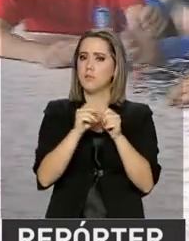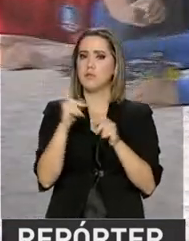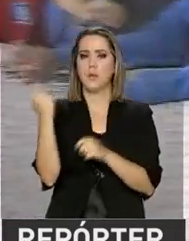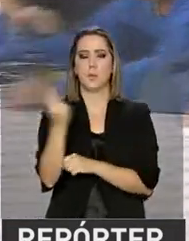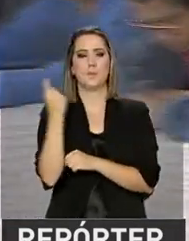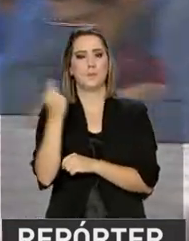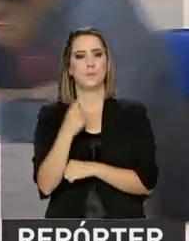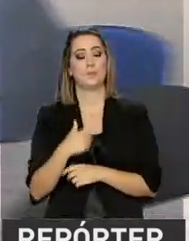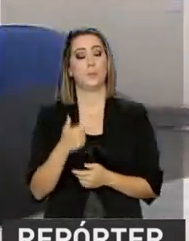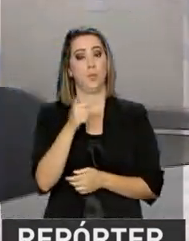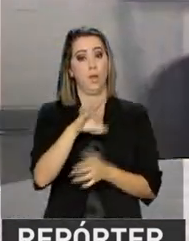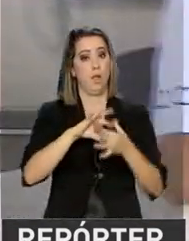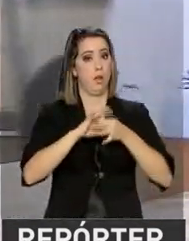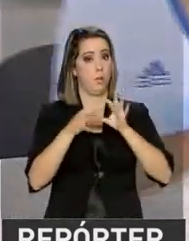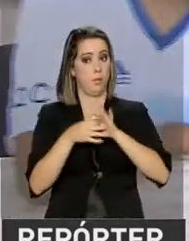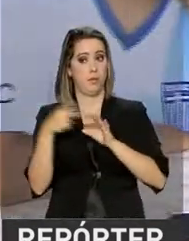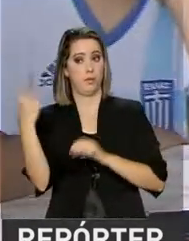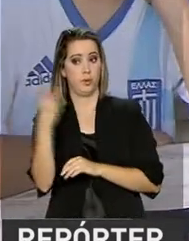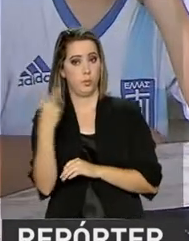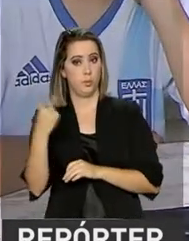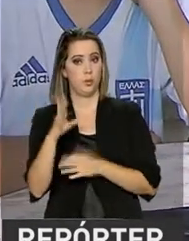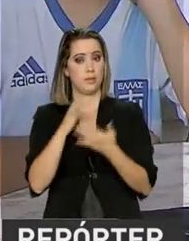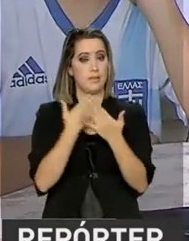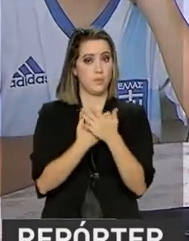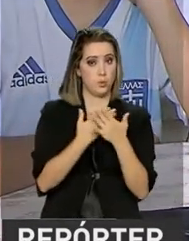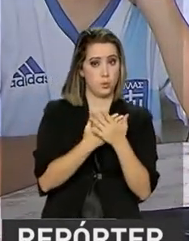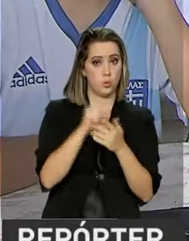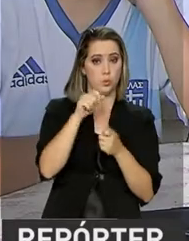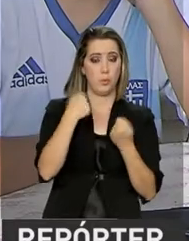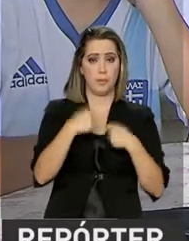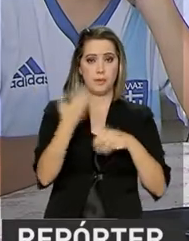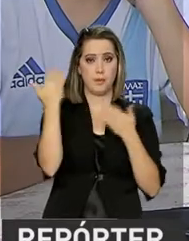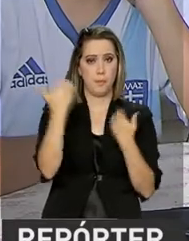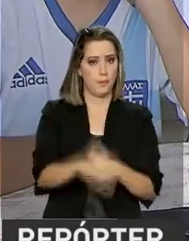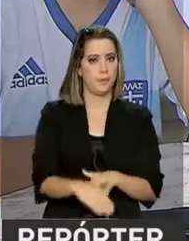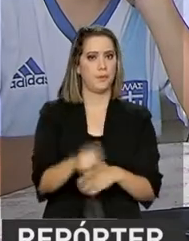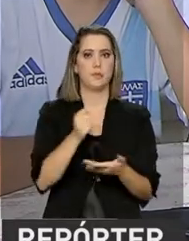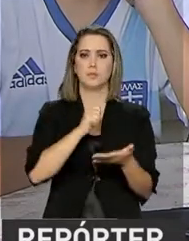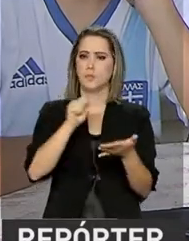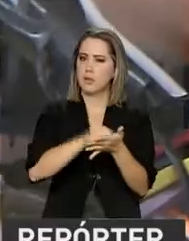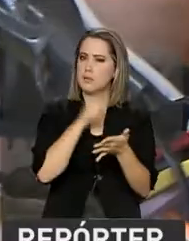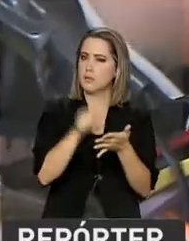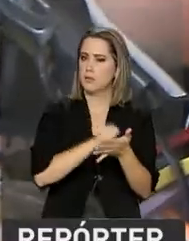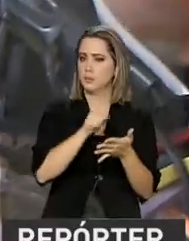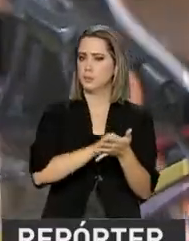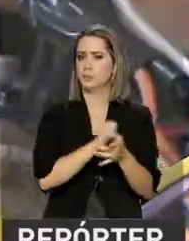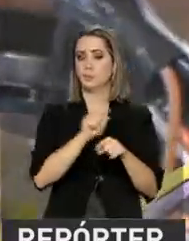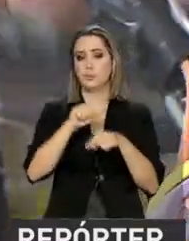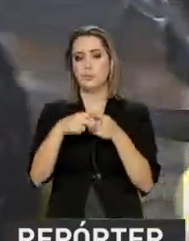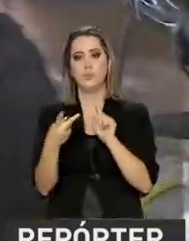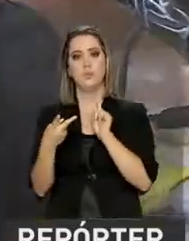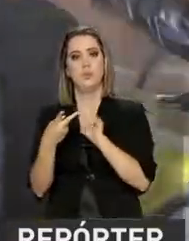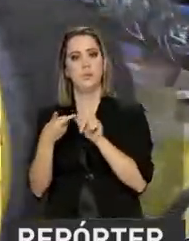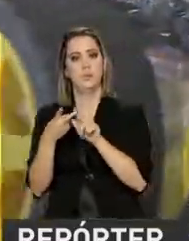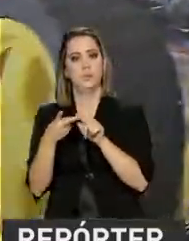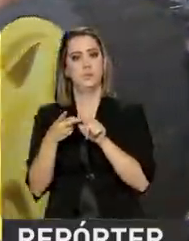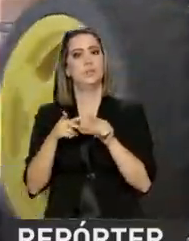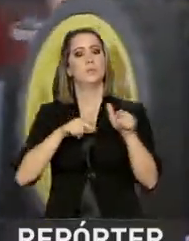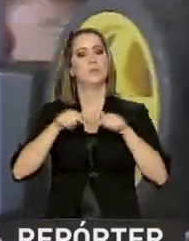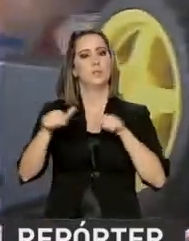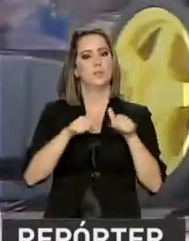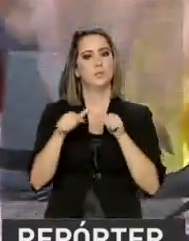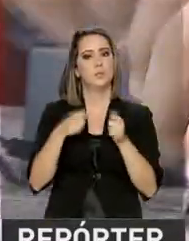duas modalidades. Na teórica, os estudantes fazem uma prova escrita sobre a robótica. Na modalidade prática,